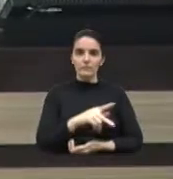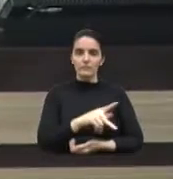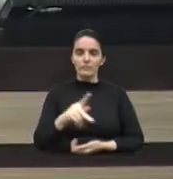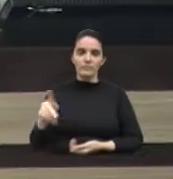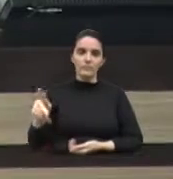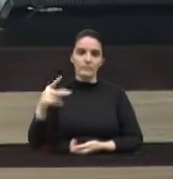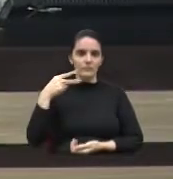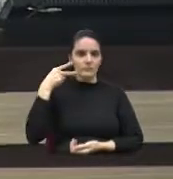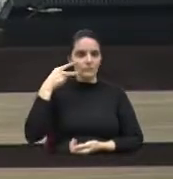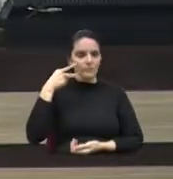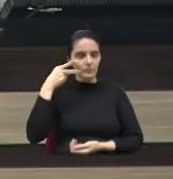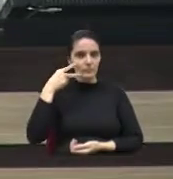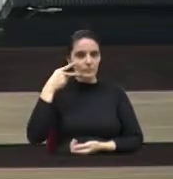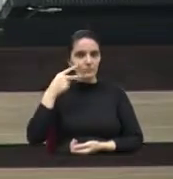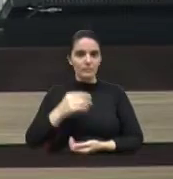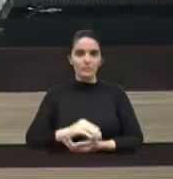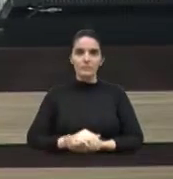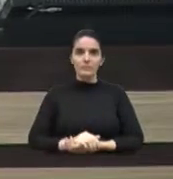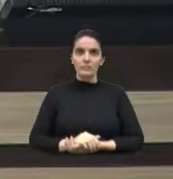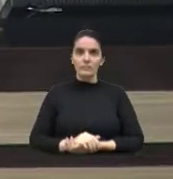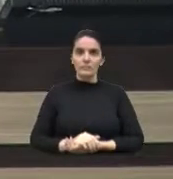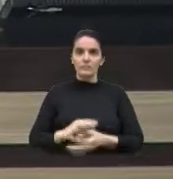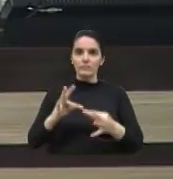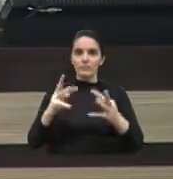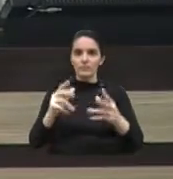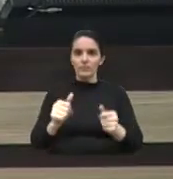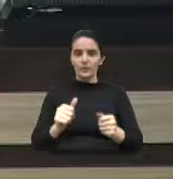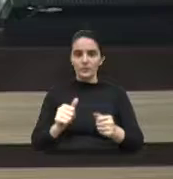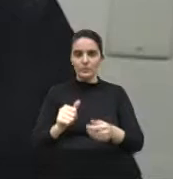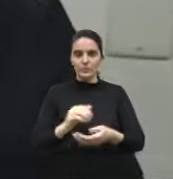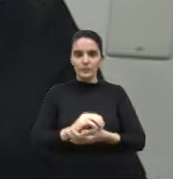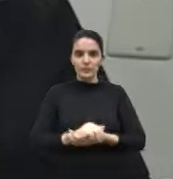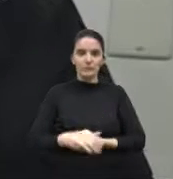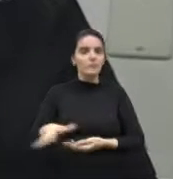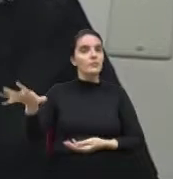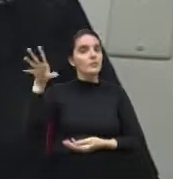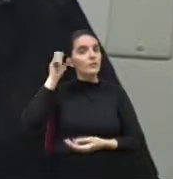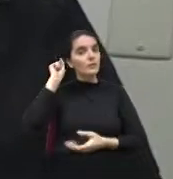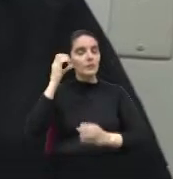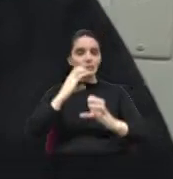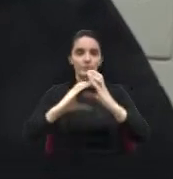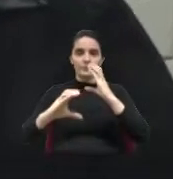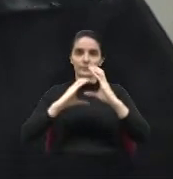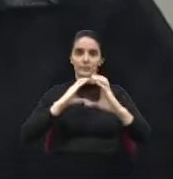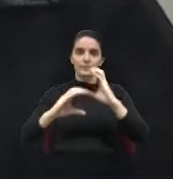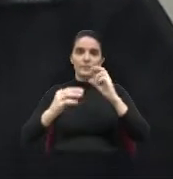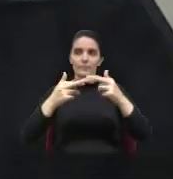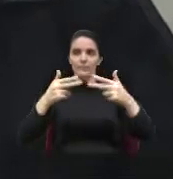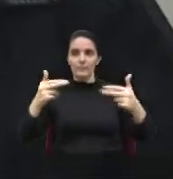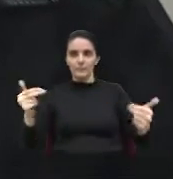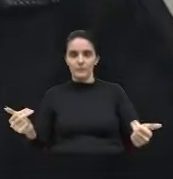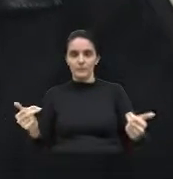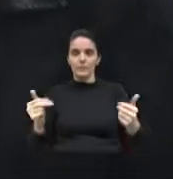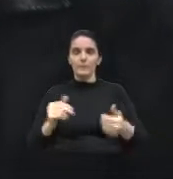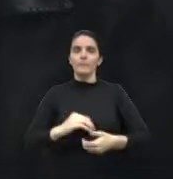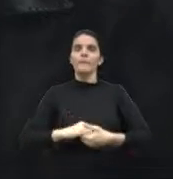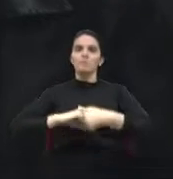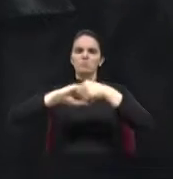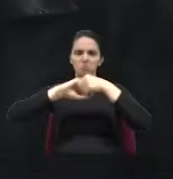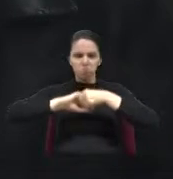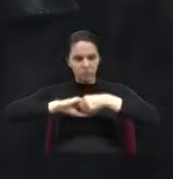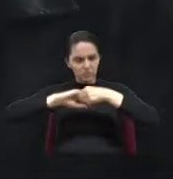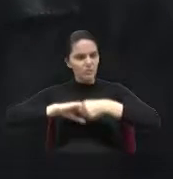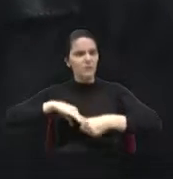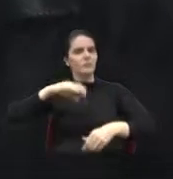nobres amigos vereadores, todos que nos ouvem pelo meio de comunicação, parabéns, vereadora Constância,